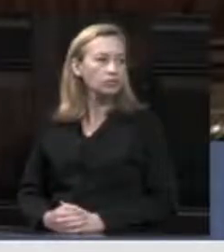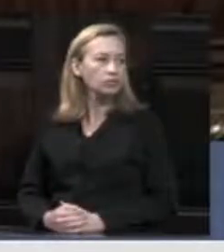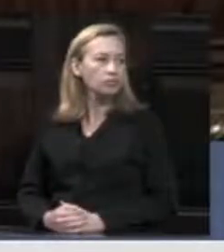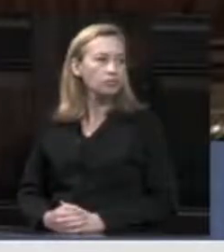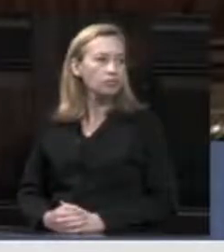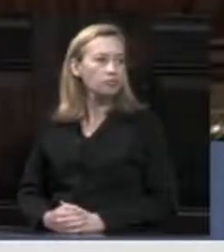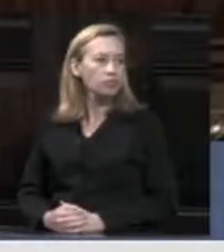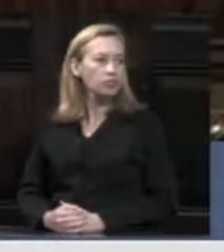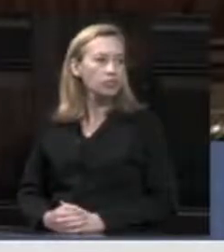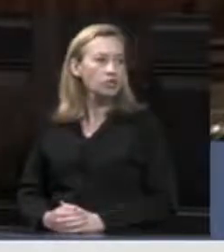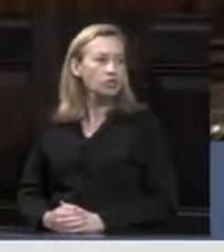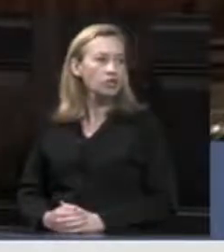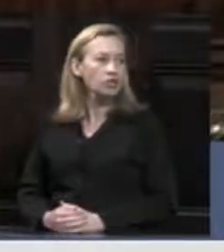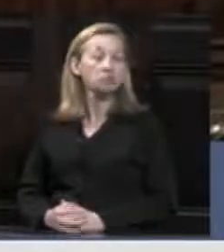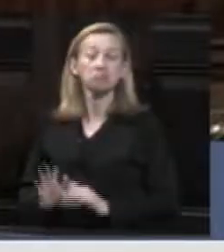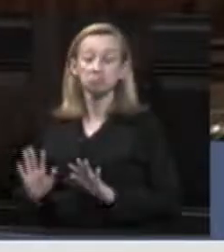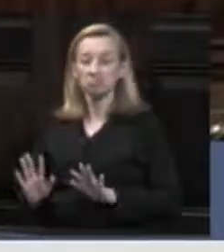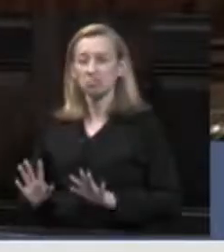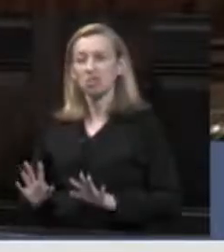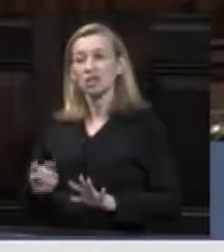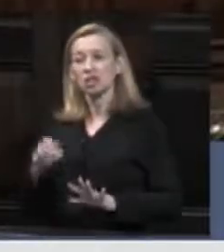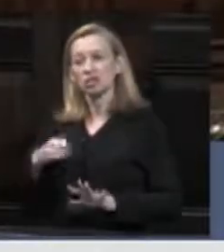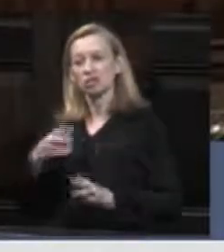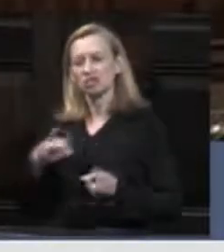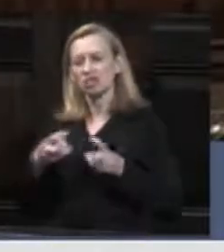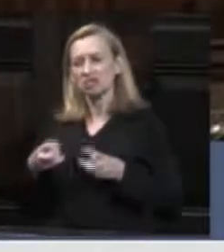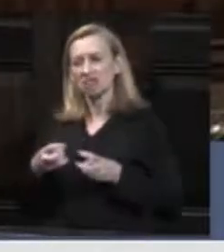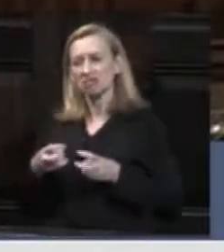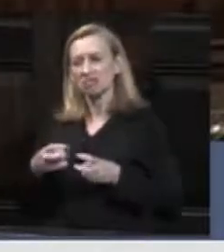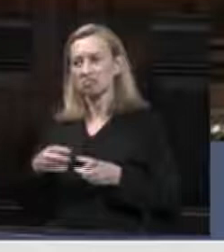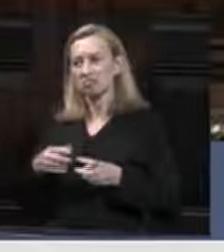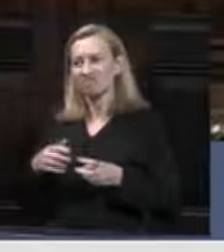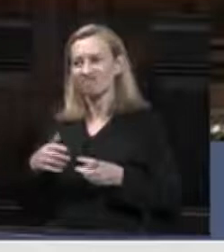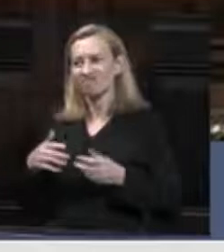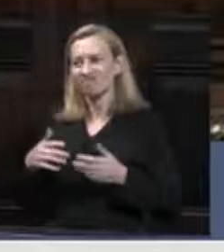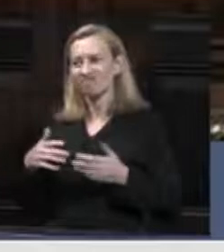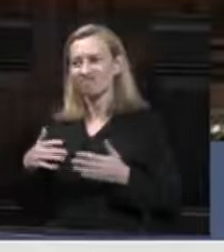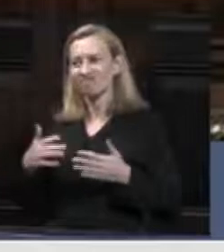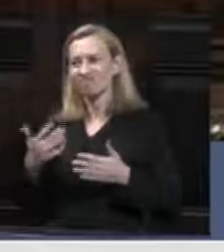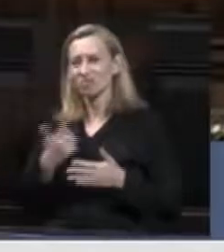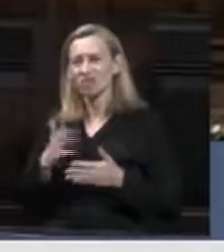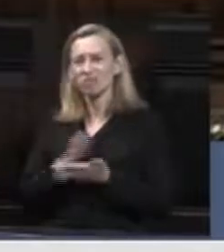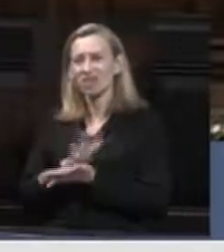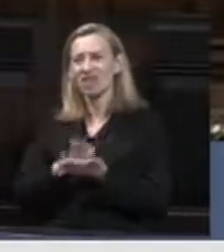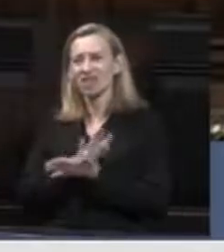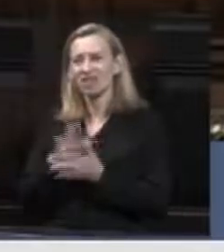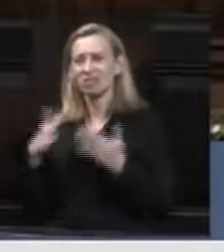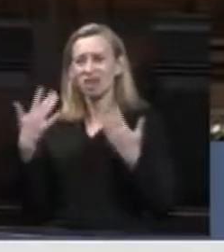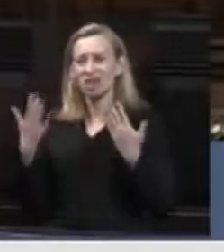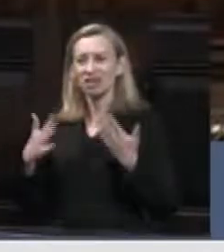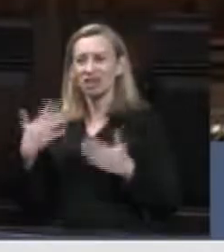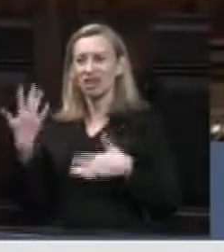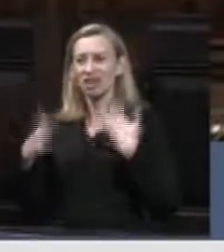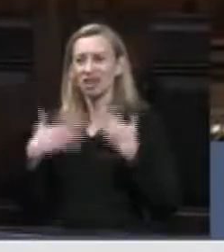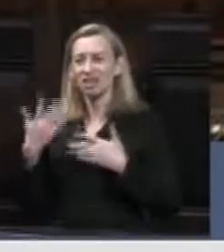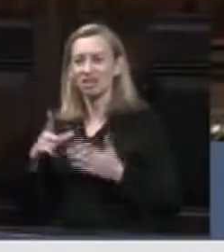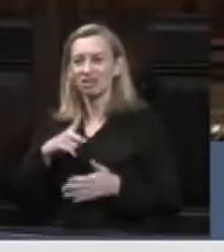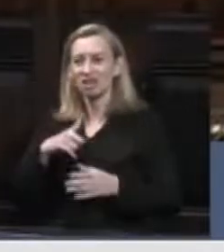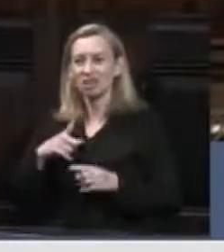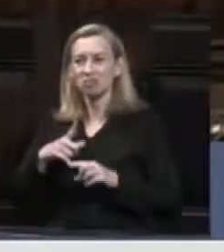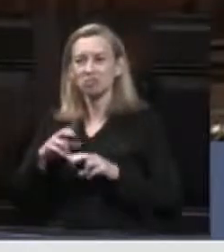Pois nada temos a celebrar face a essa ruptura democrática e, pior, temos assistido por parte do Estado